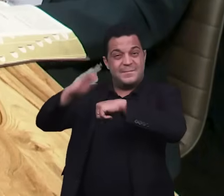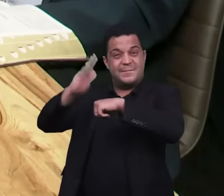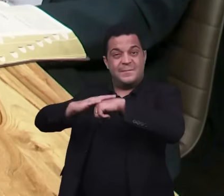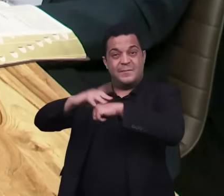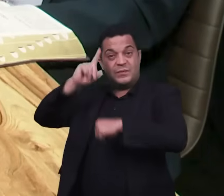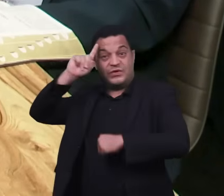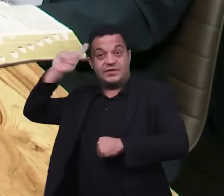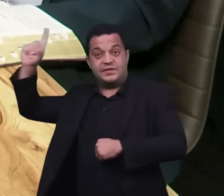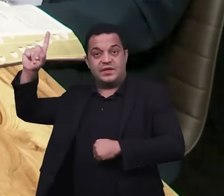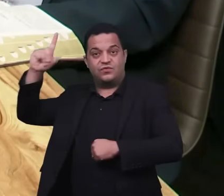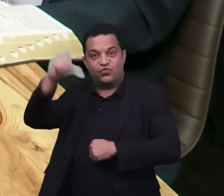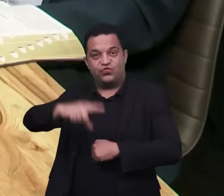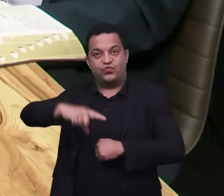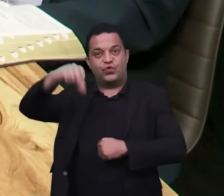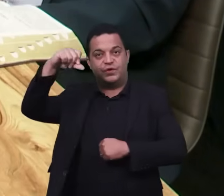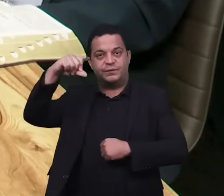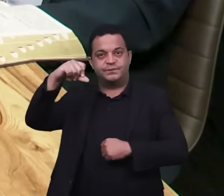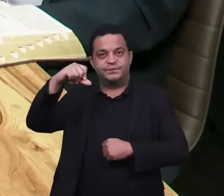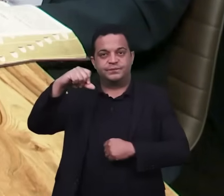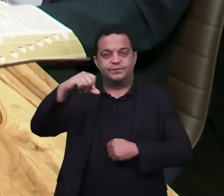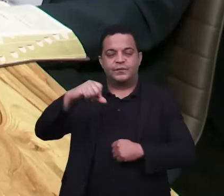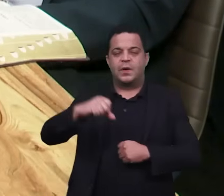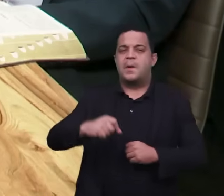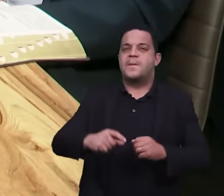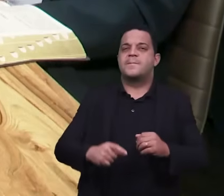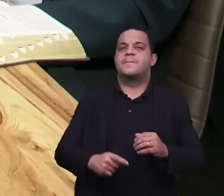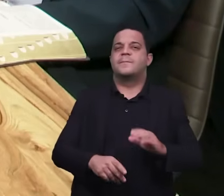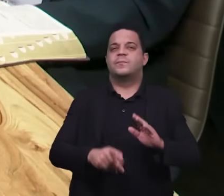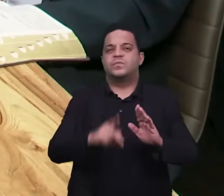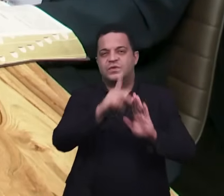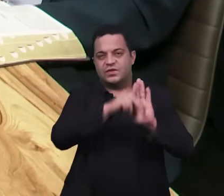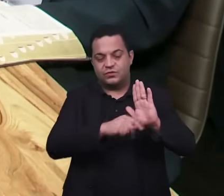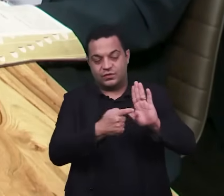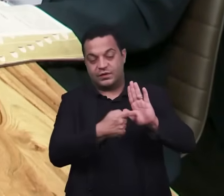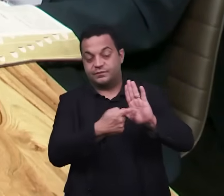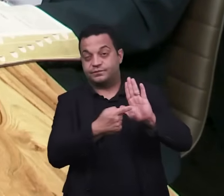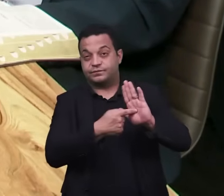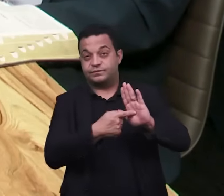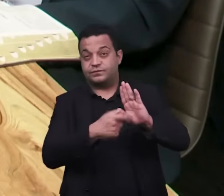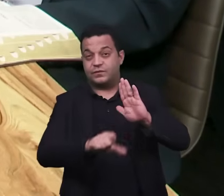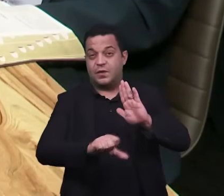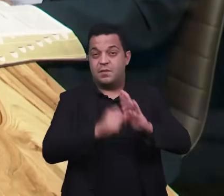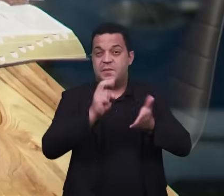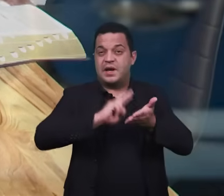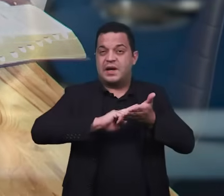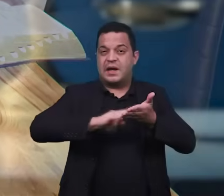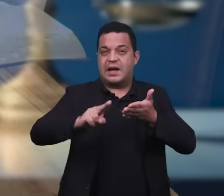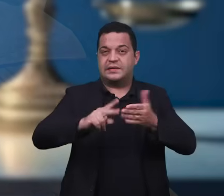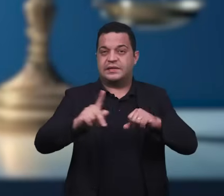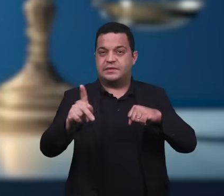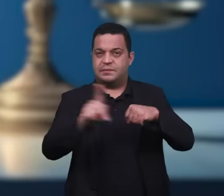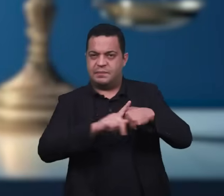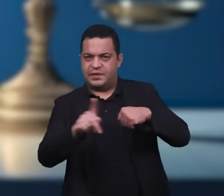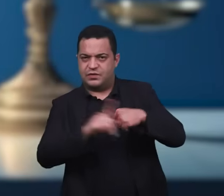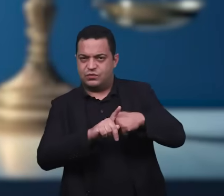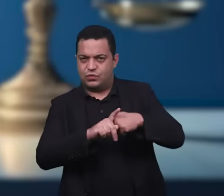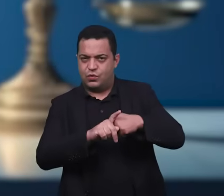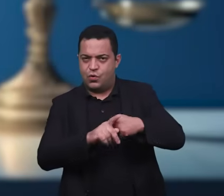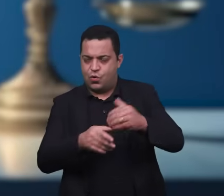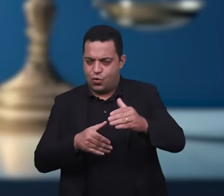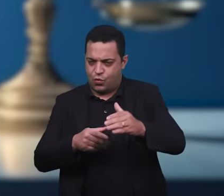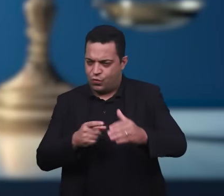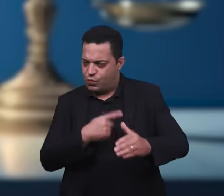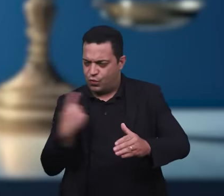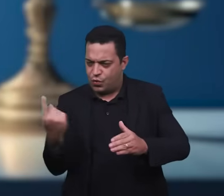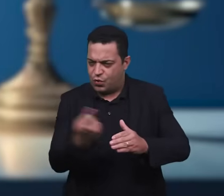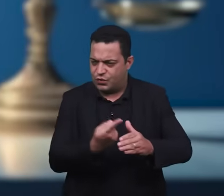Senhor. Podia ler, por favor, pastor? Está em 1 Pedro, capítulo 2, verso 13, que diz assim: sujeitai-vos, pois,